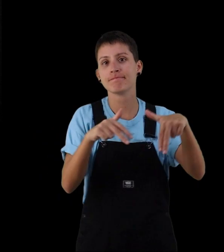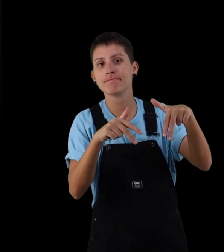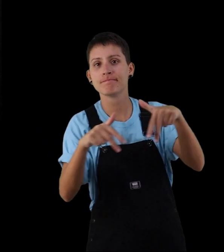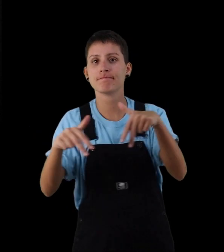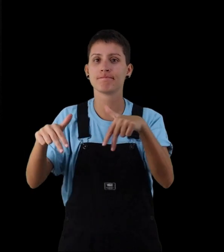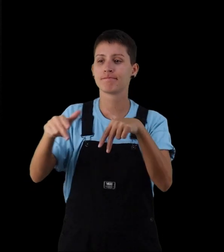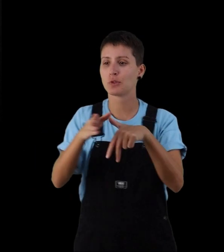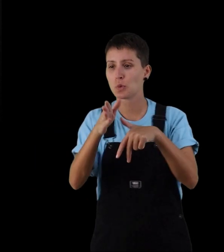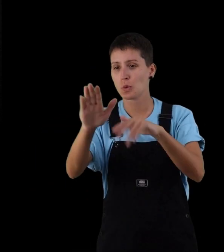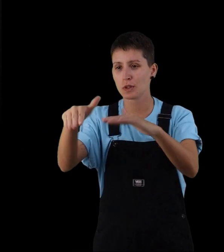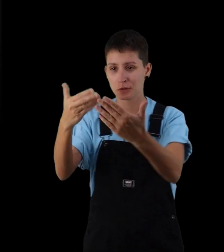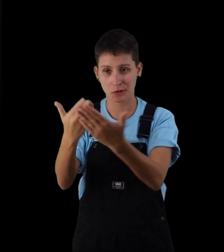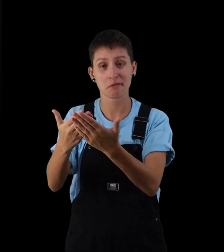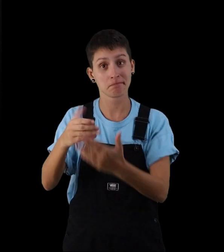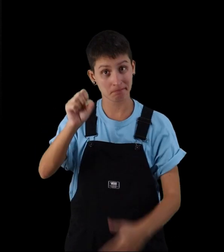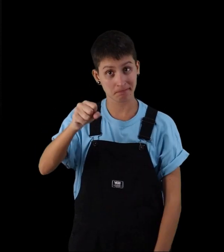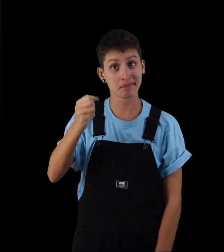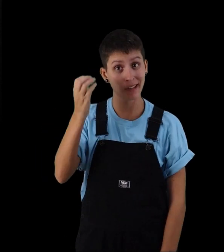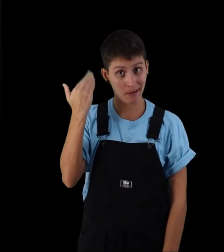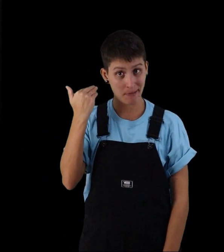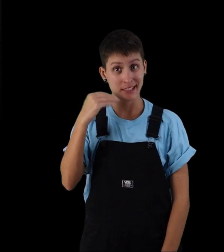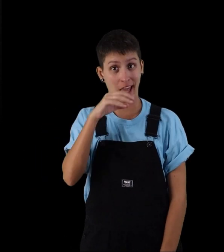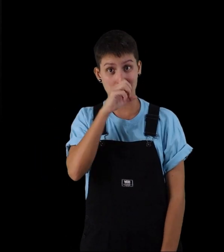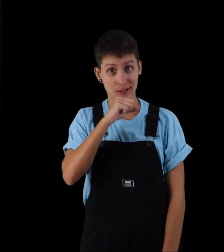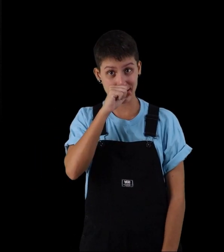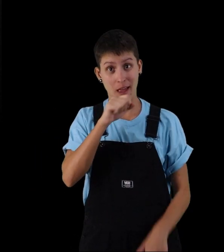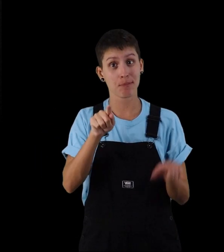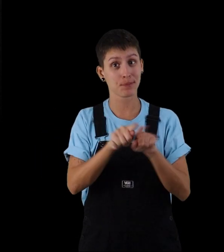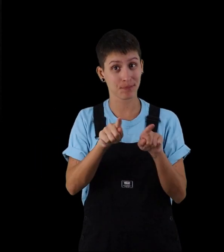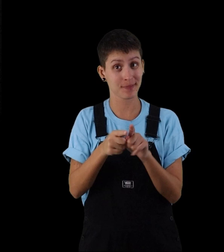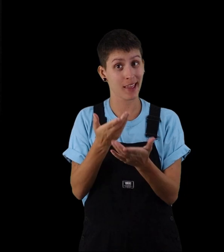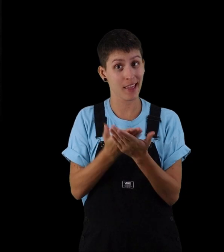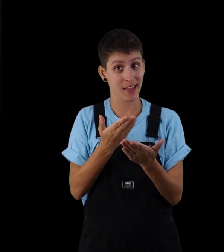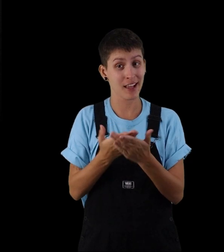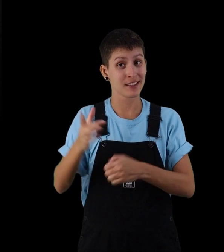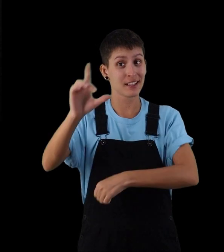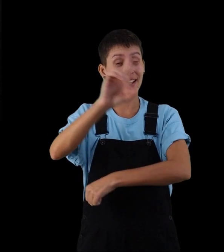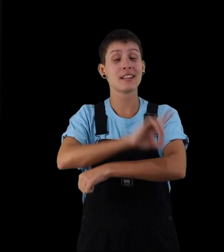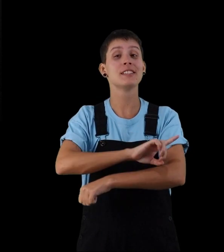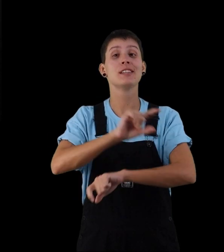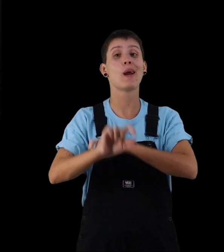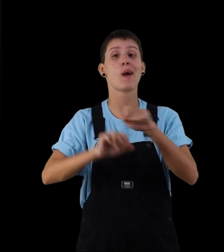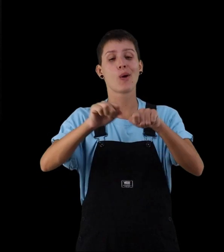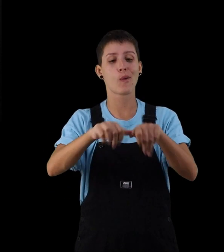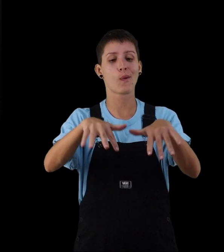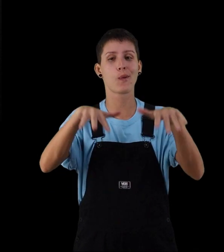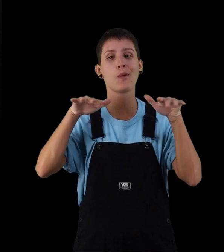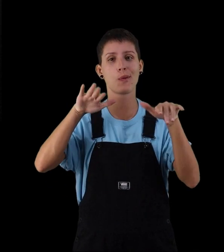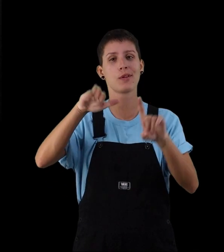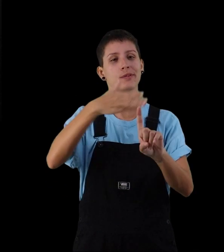da cidade, até a escola. Sim, nessa época tinha aula aos sábados também. Era dia